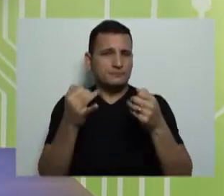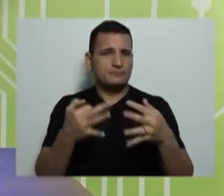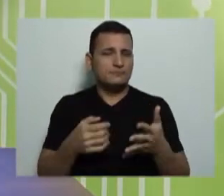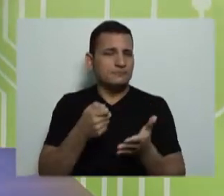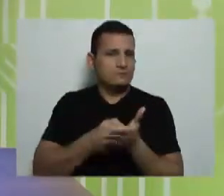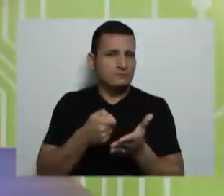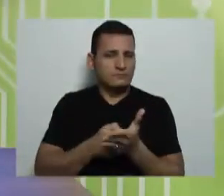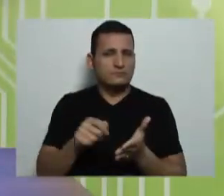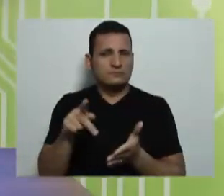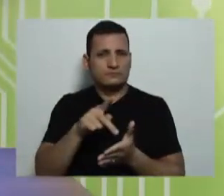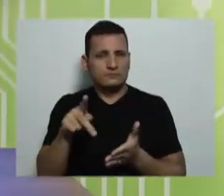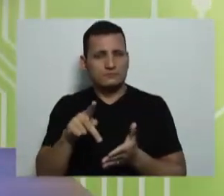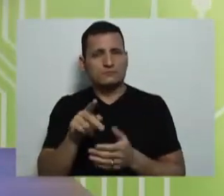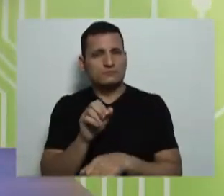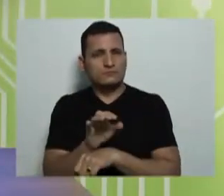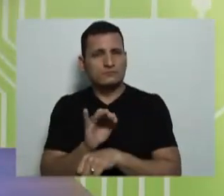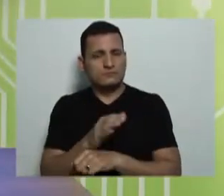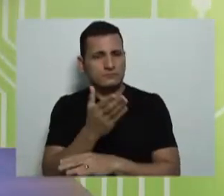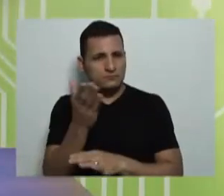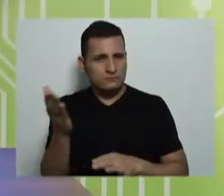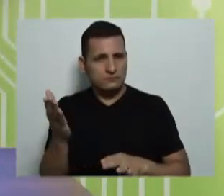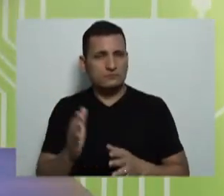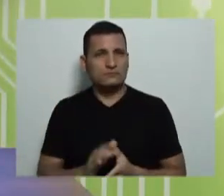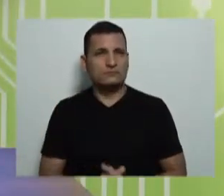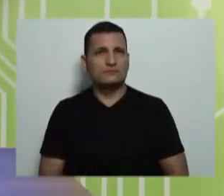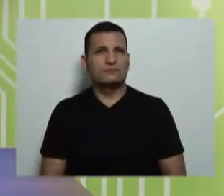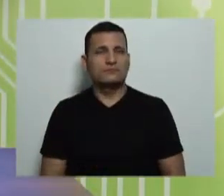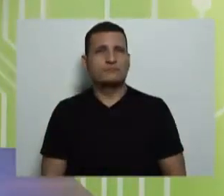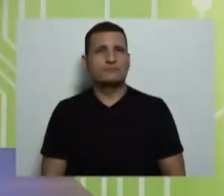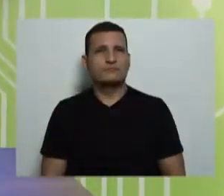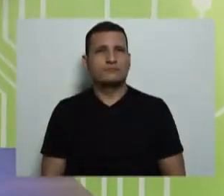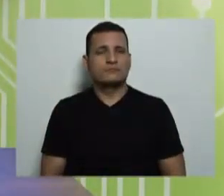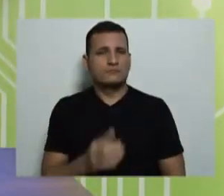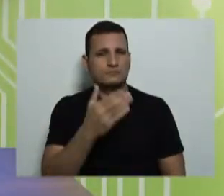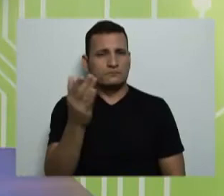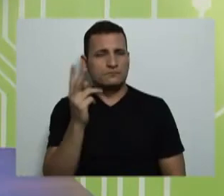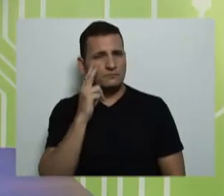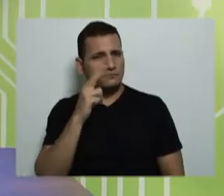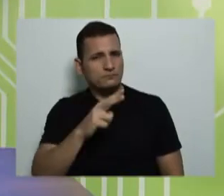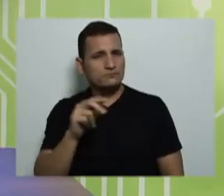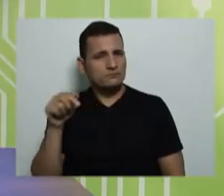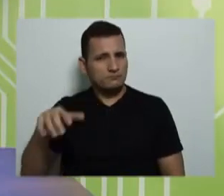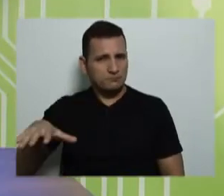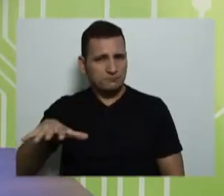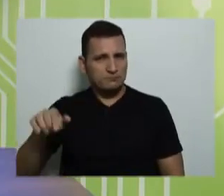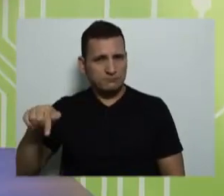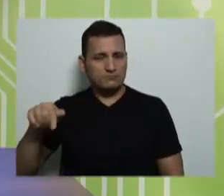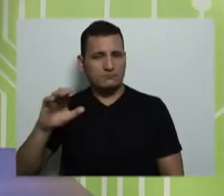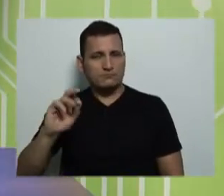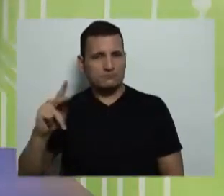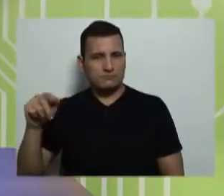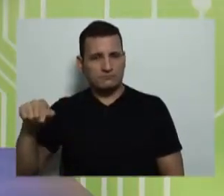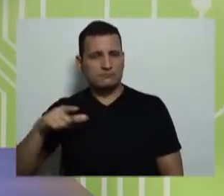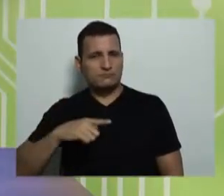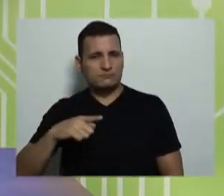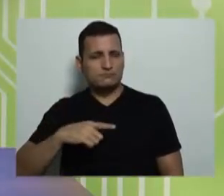das obrigações de vocês aí enquanto professores. Os senhores viram que a concedente tem essa série de obrigações, mas a gente não pode